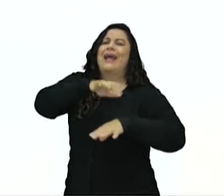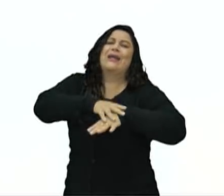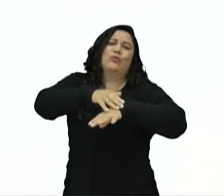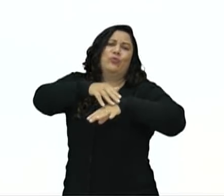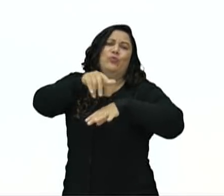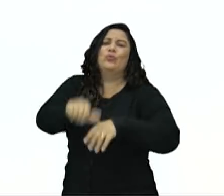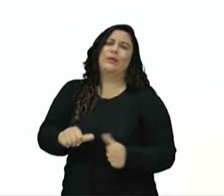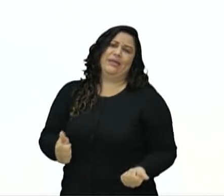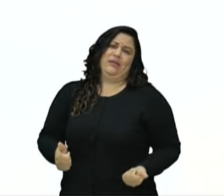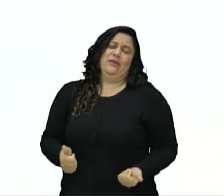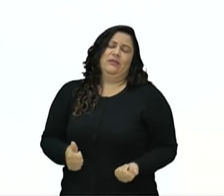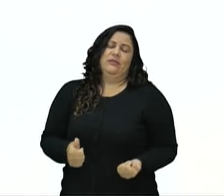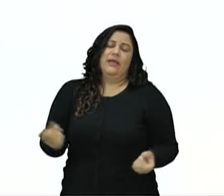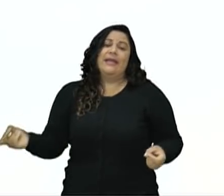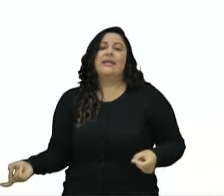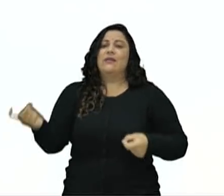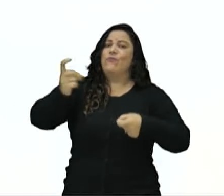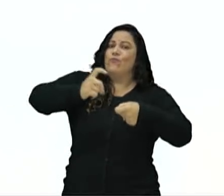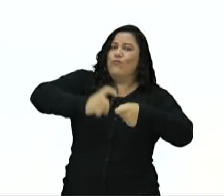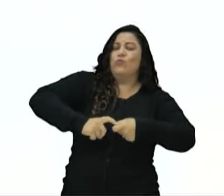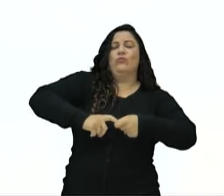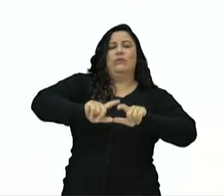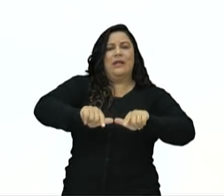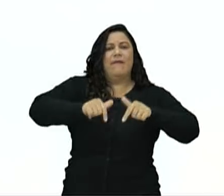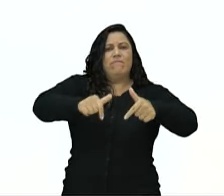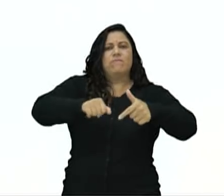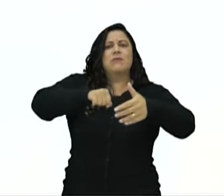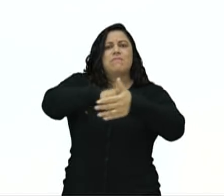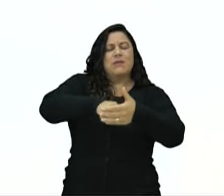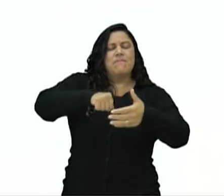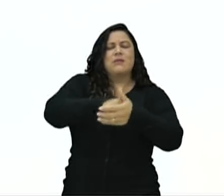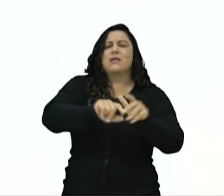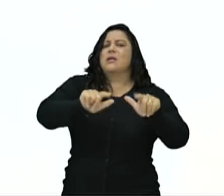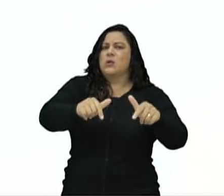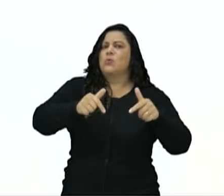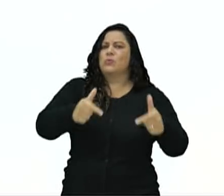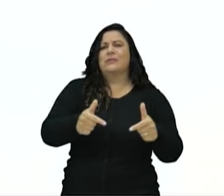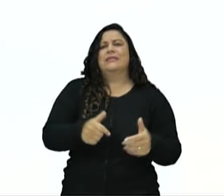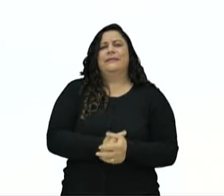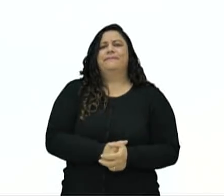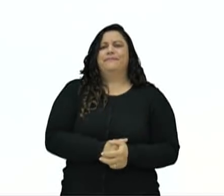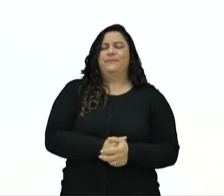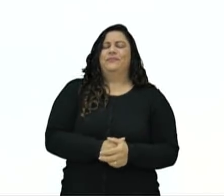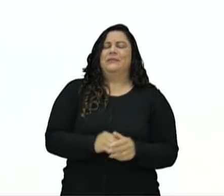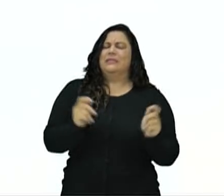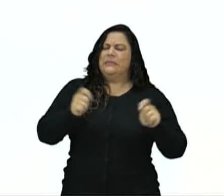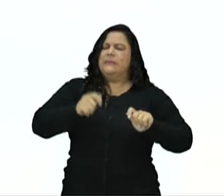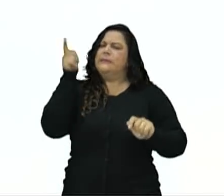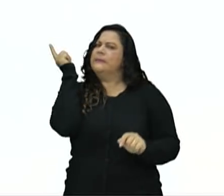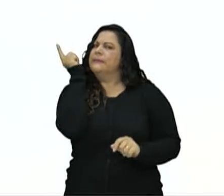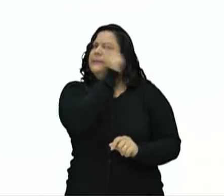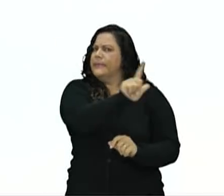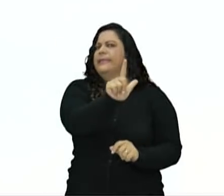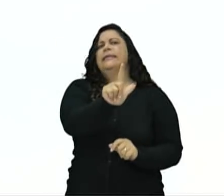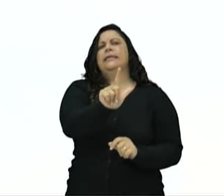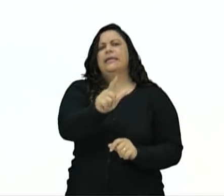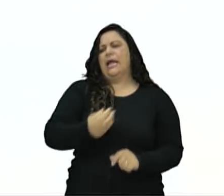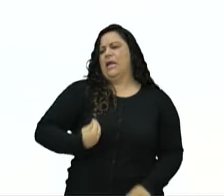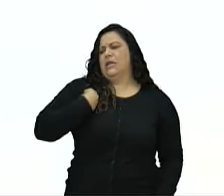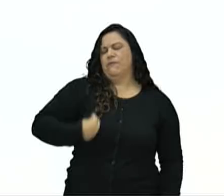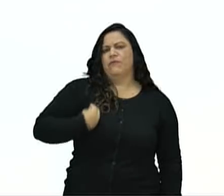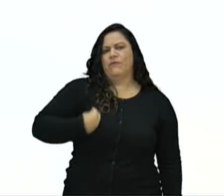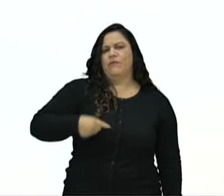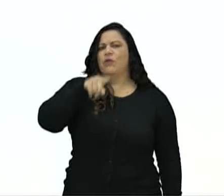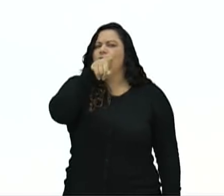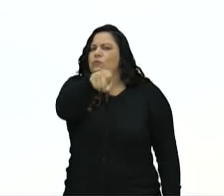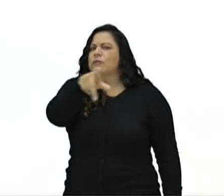da recuperação, de lutar, de perder algumas batalhas para ganhar uma guerra, de viver. Você